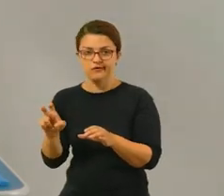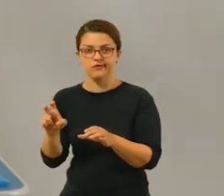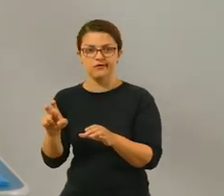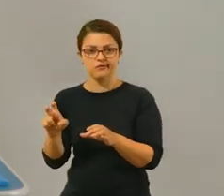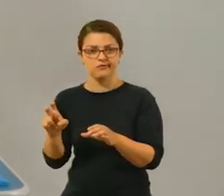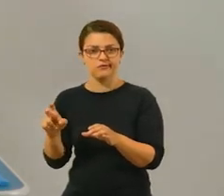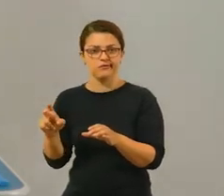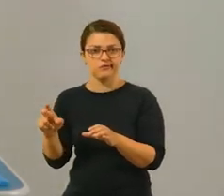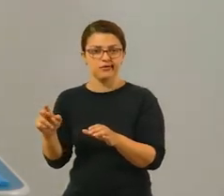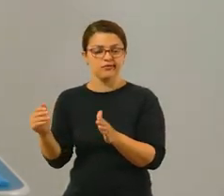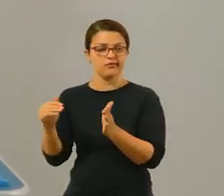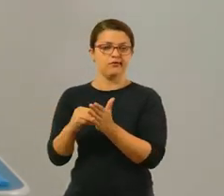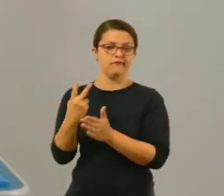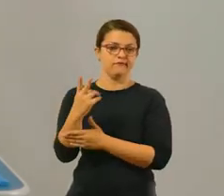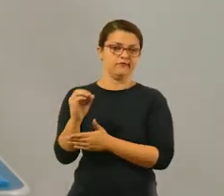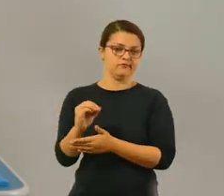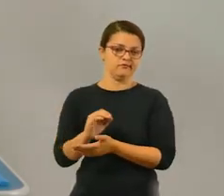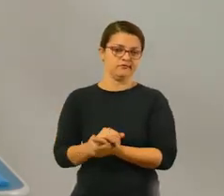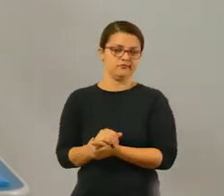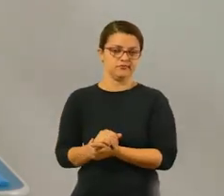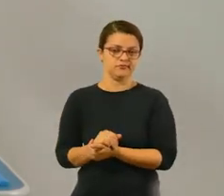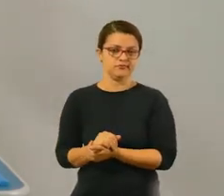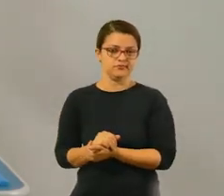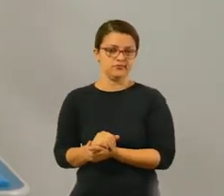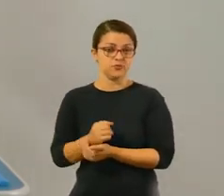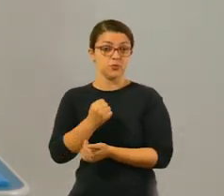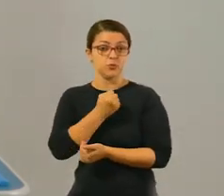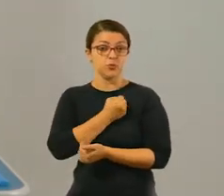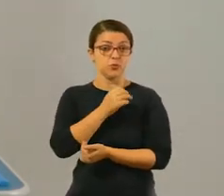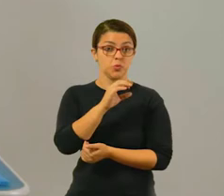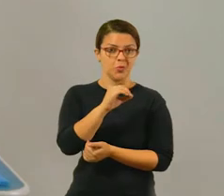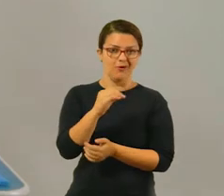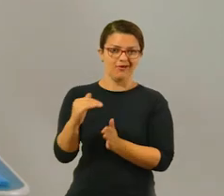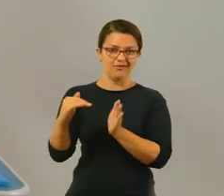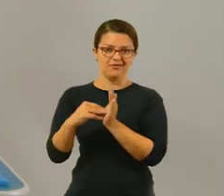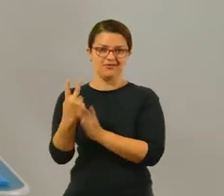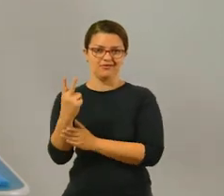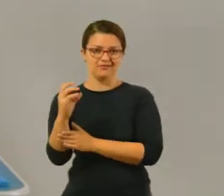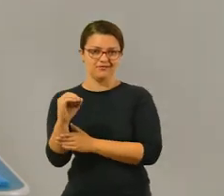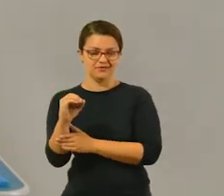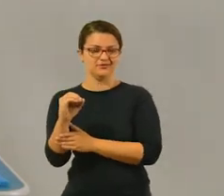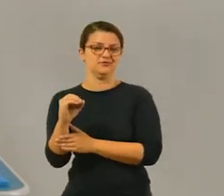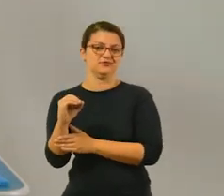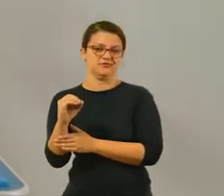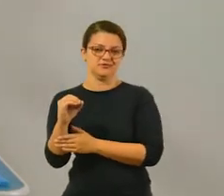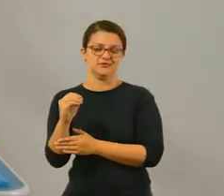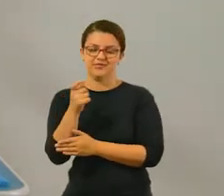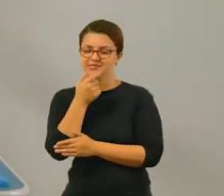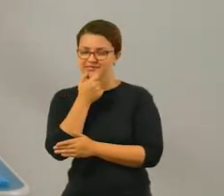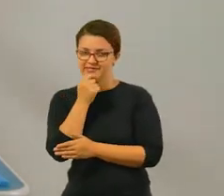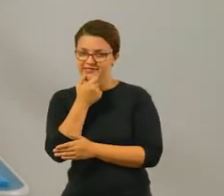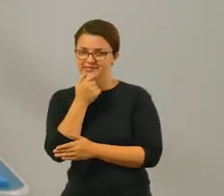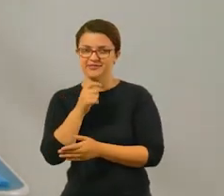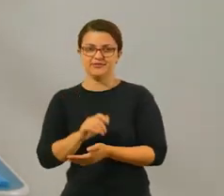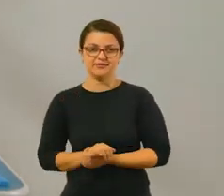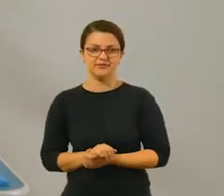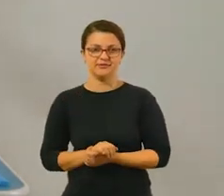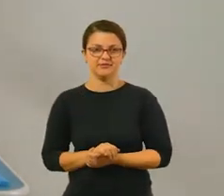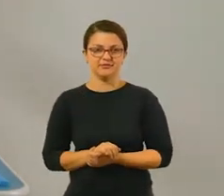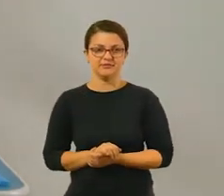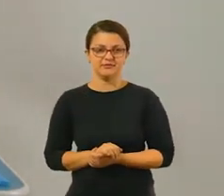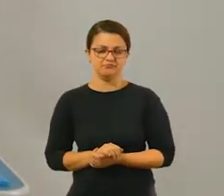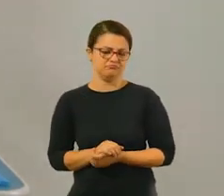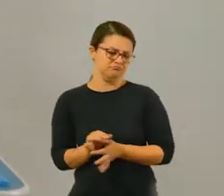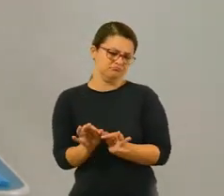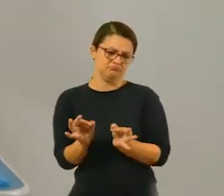1, 2, 3, 4, 5 e assim até a quantidade de número 20. Porque os números que nós vamos trabalhar é do 1 até o 20. 20